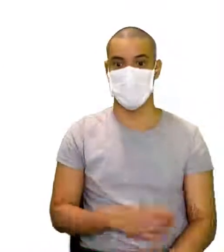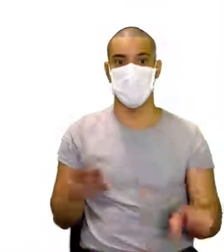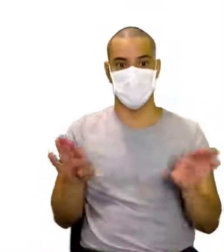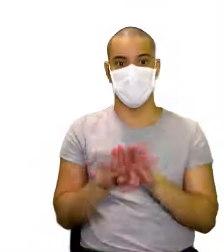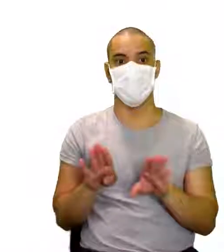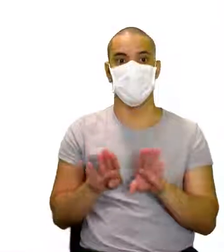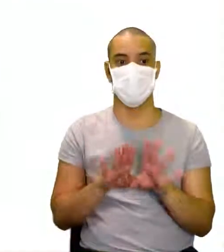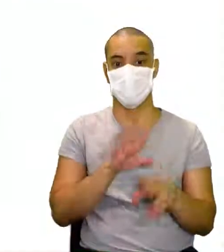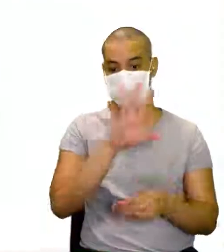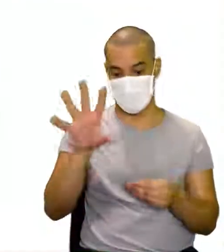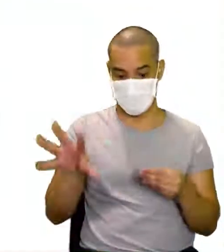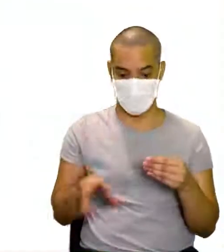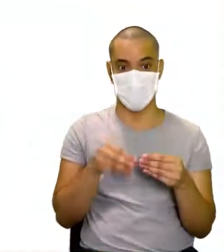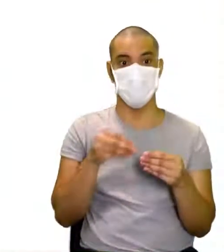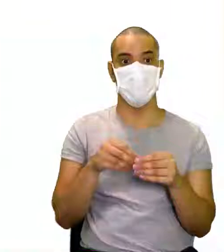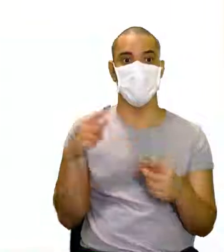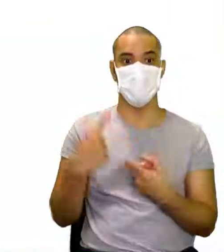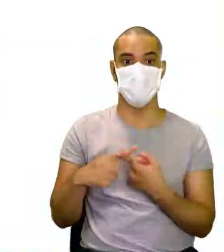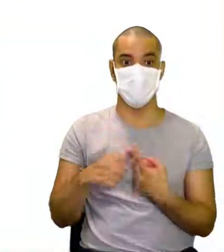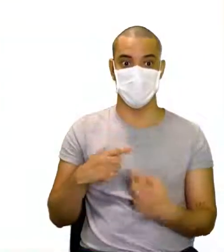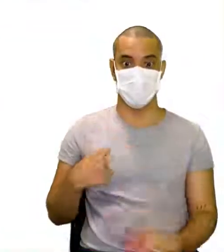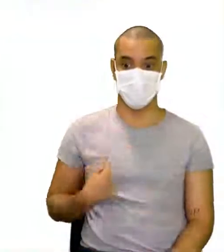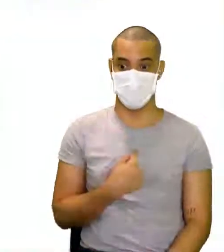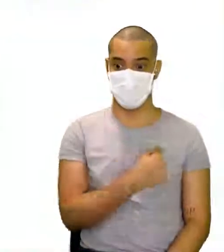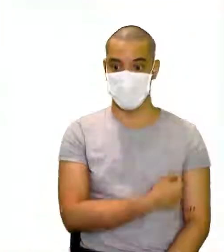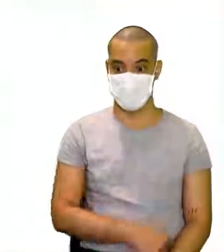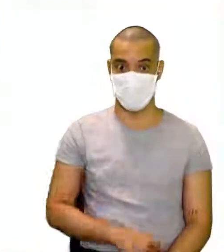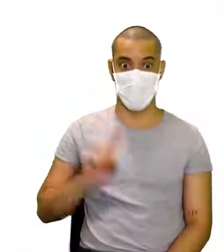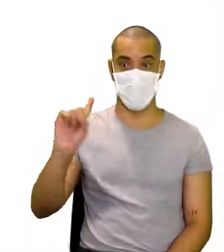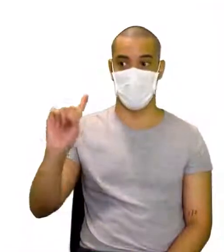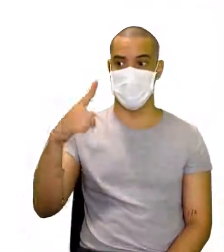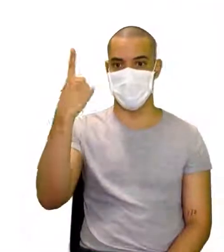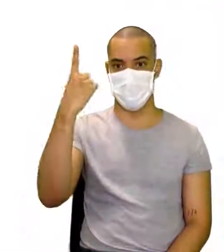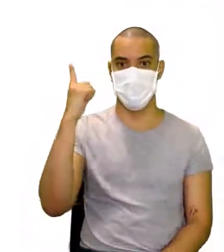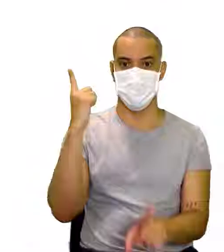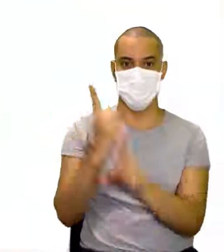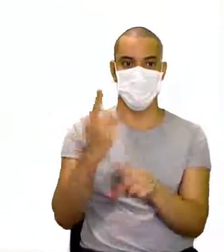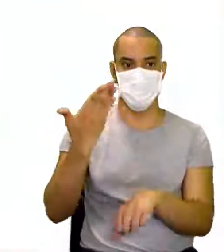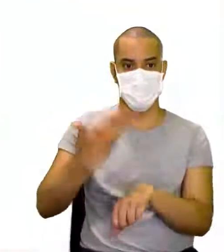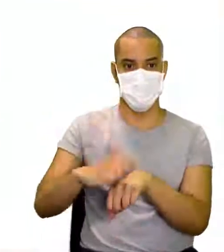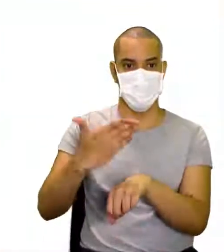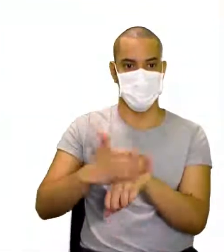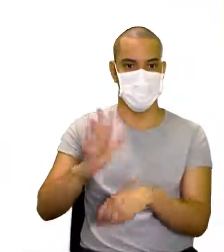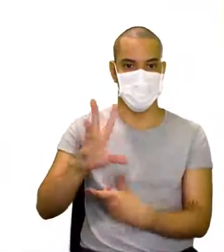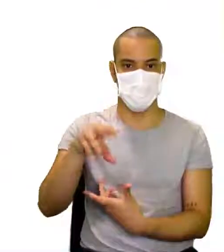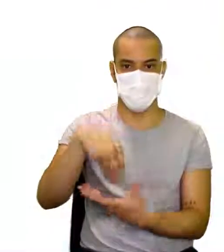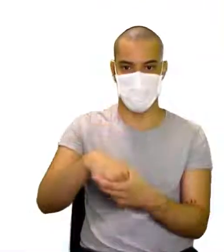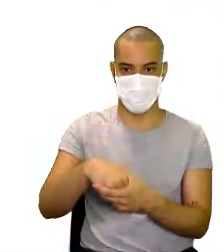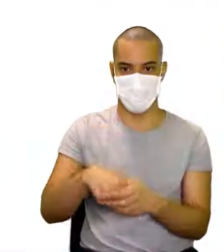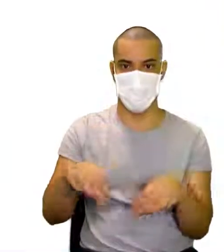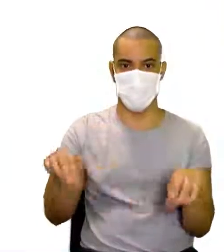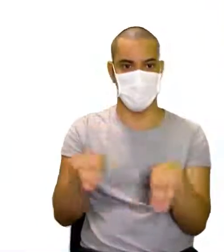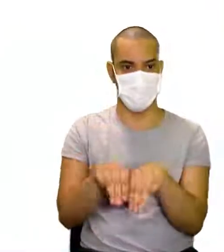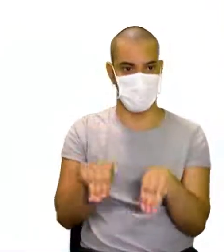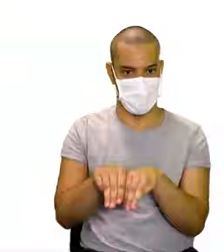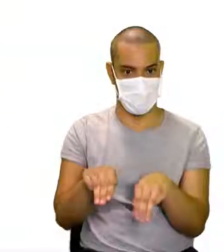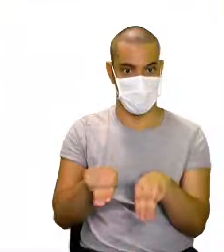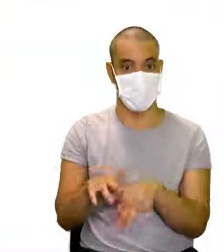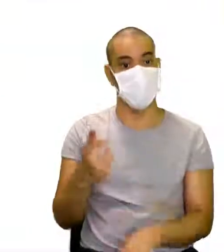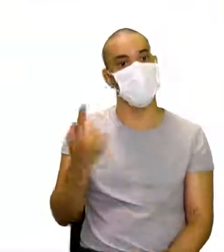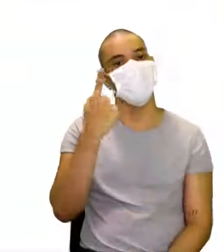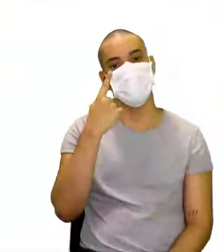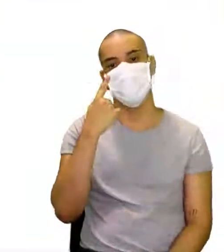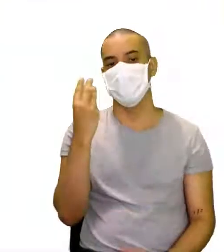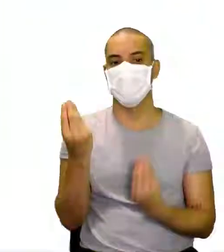daí. Os chineses foram certamente os primeiros a encontrar aplicações práticas para o magnetismo. Vamos ver de